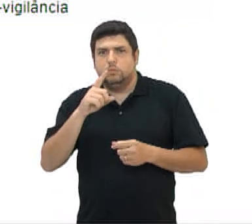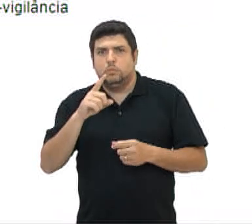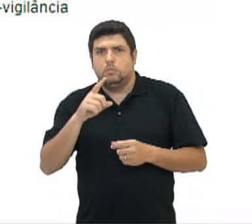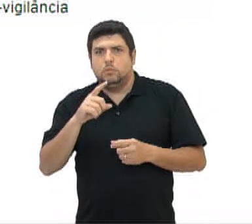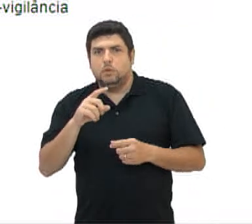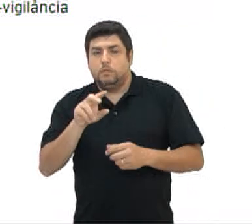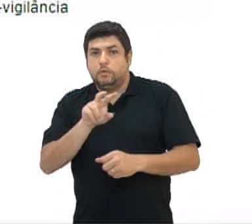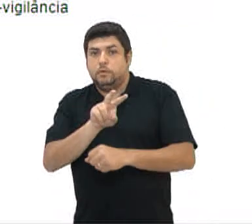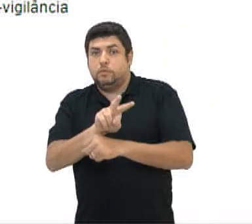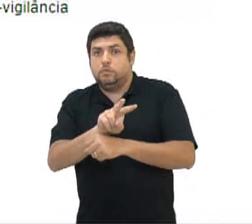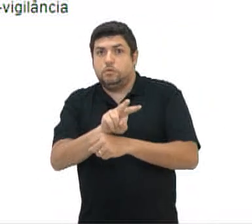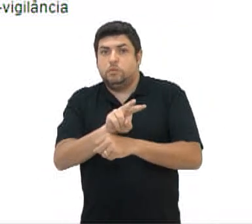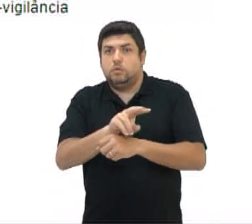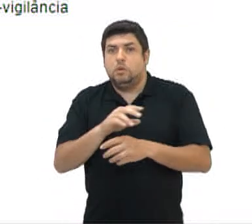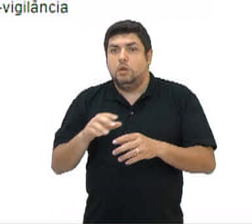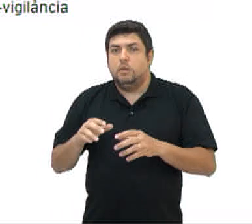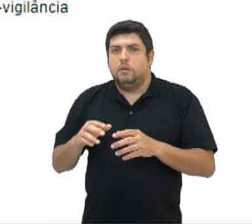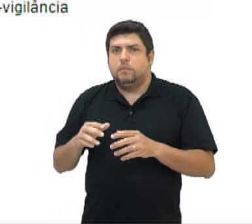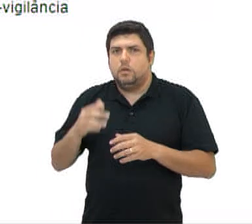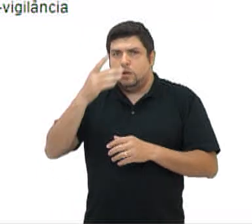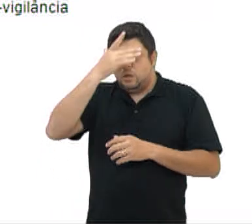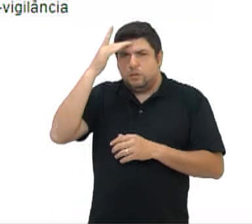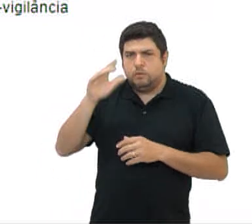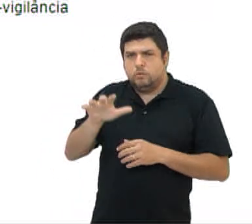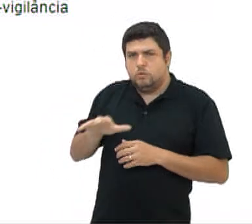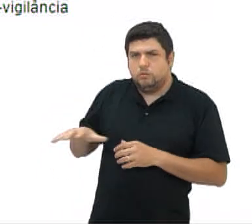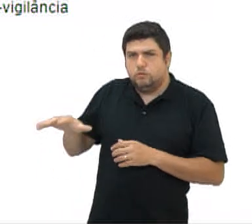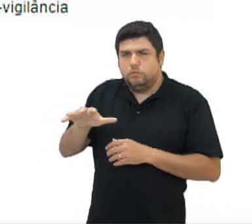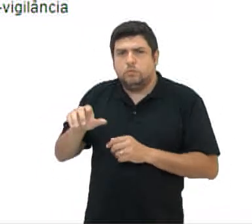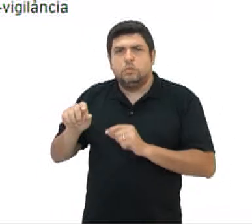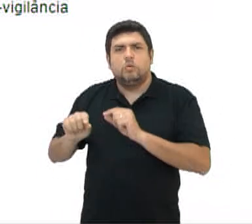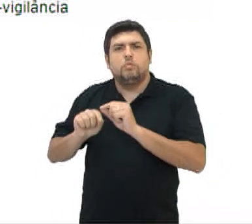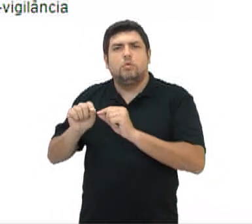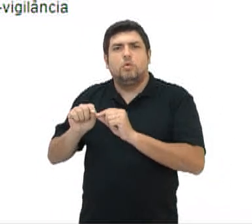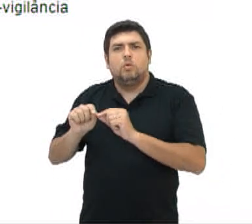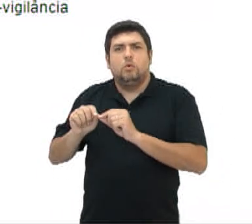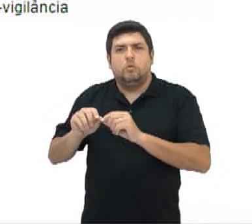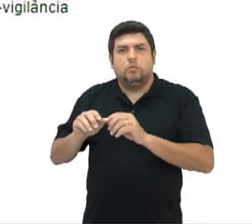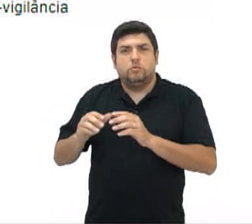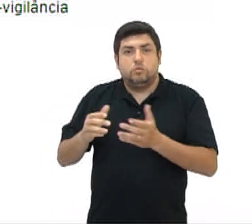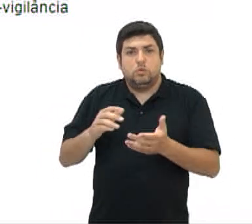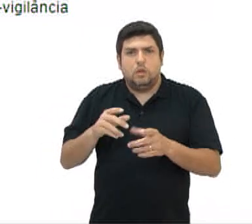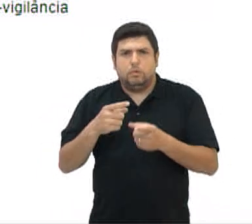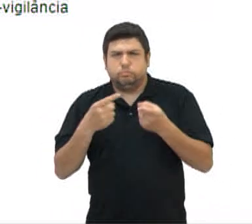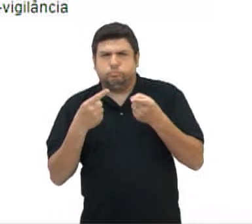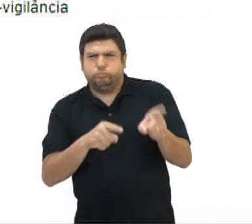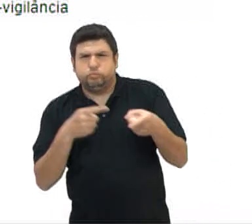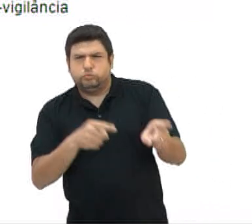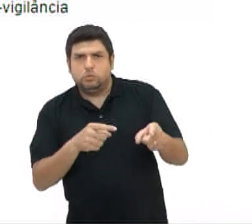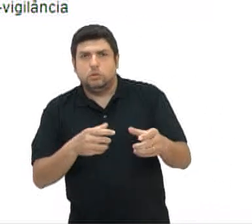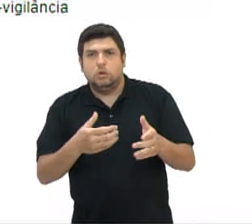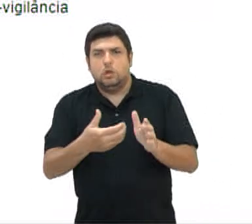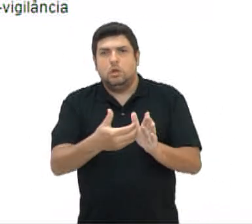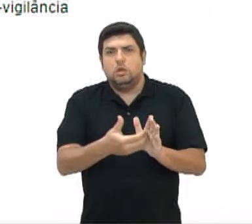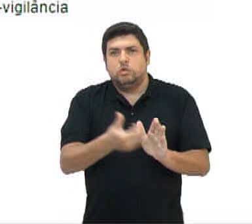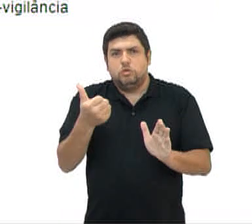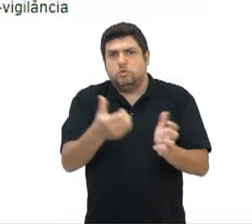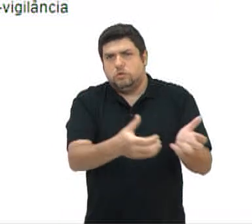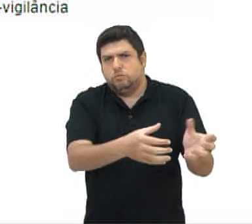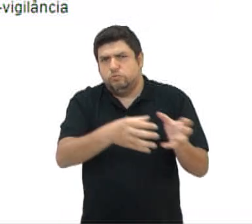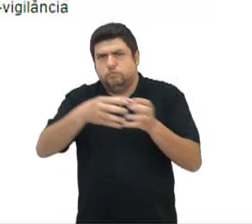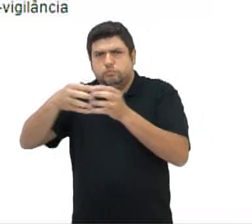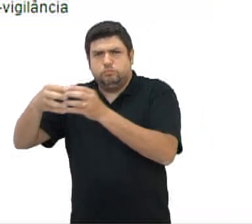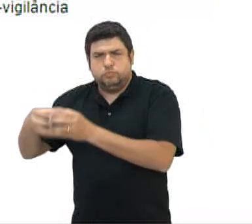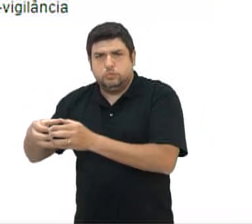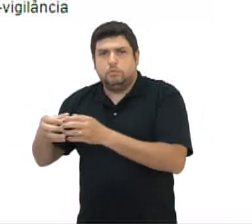das pessoas segregadas, onde se inserem as cadeias penitenciárias, campos de prisioneiros de guerra e campos de